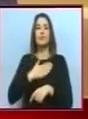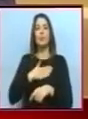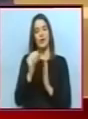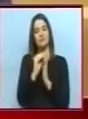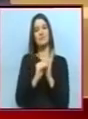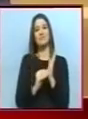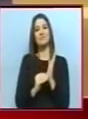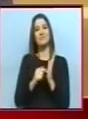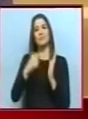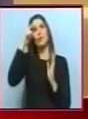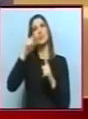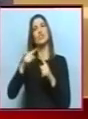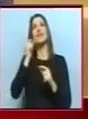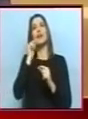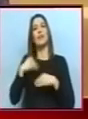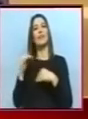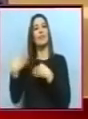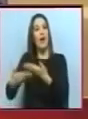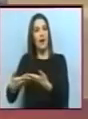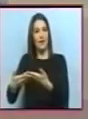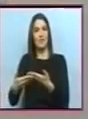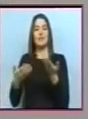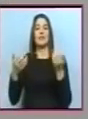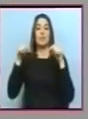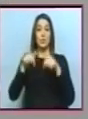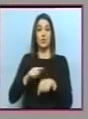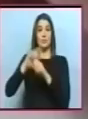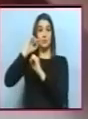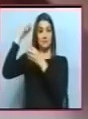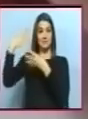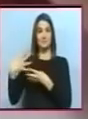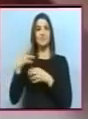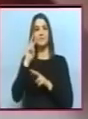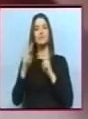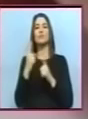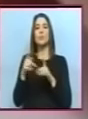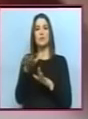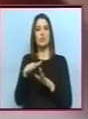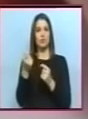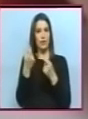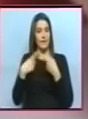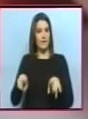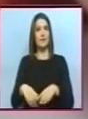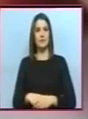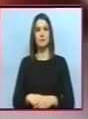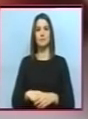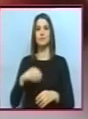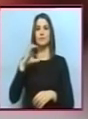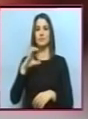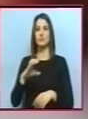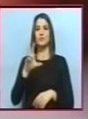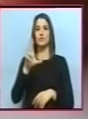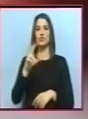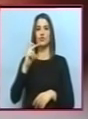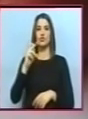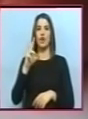à sua vontade. Na linha do tempo de hoje, vamos ver alguns casos bem diferentes. Charles Miller era